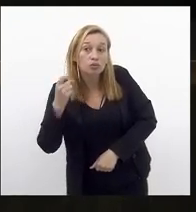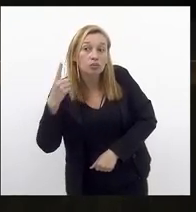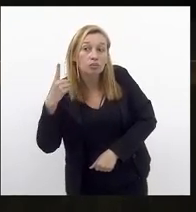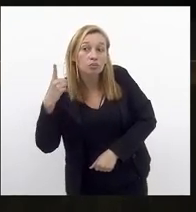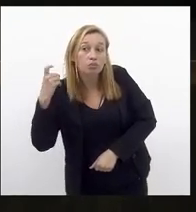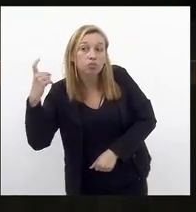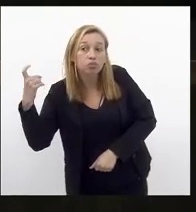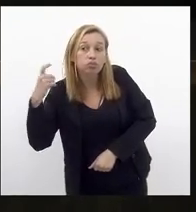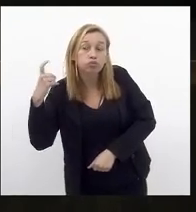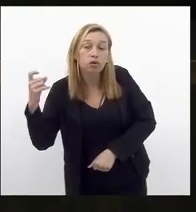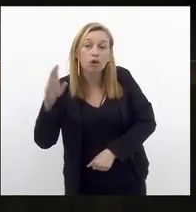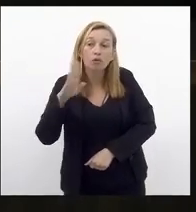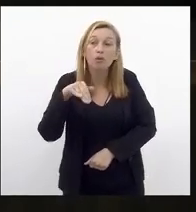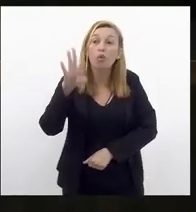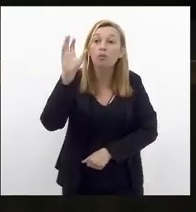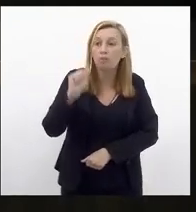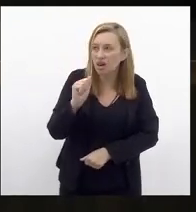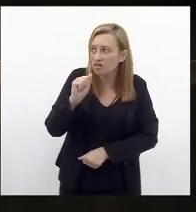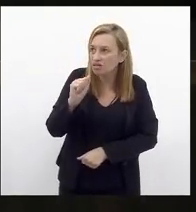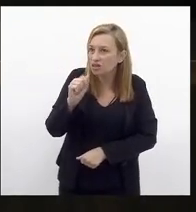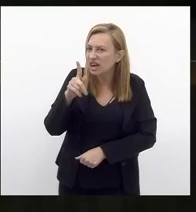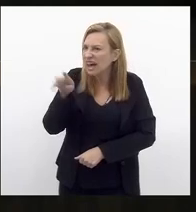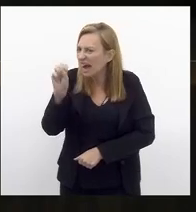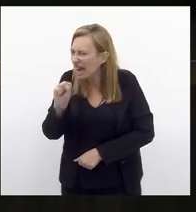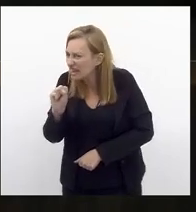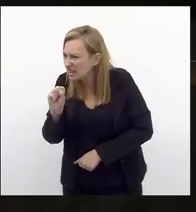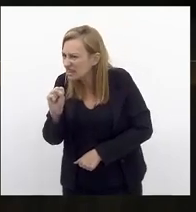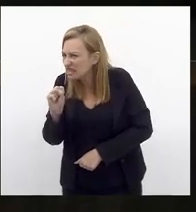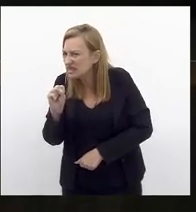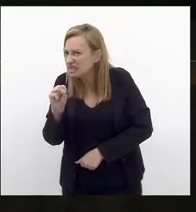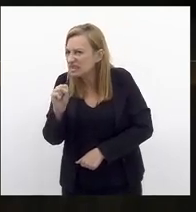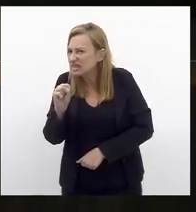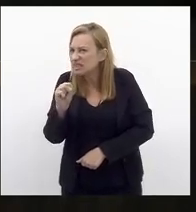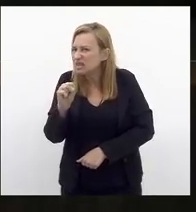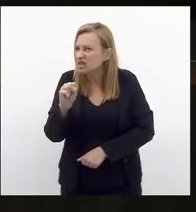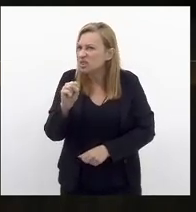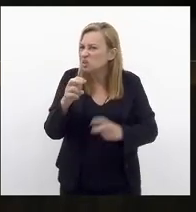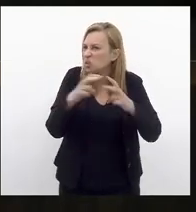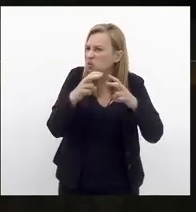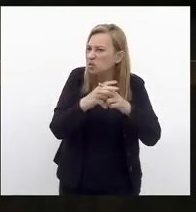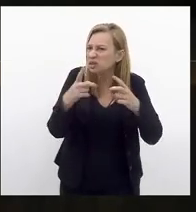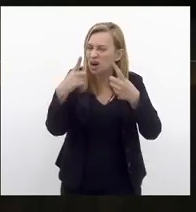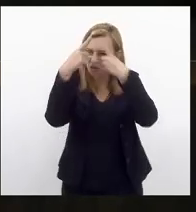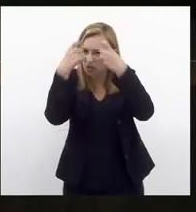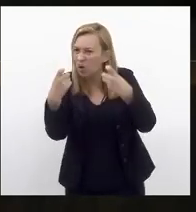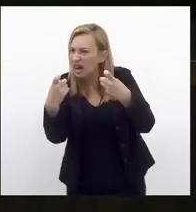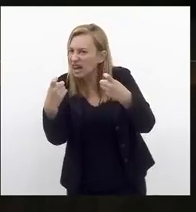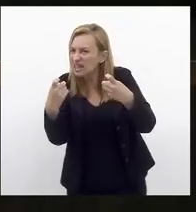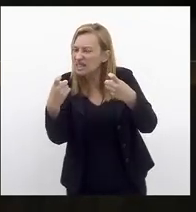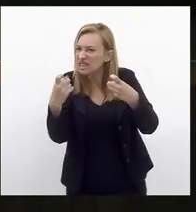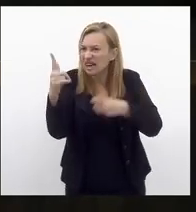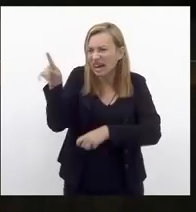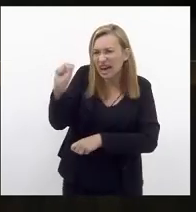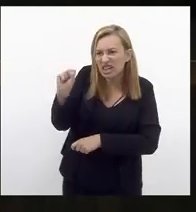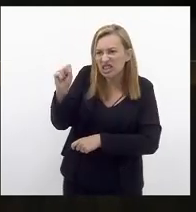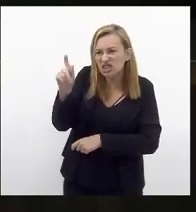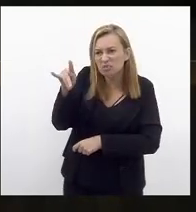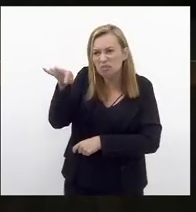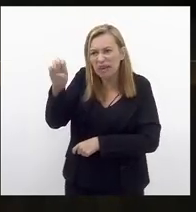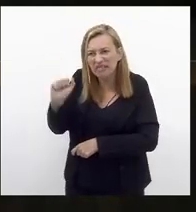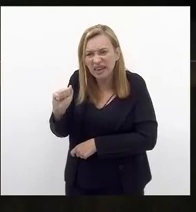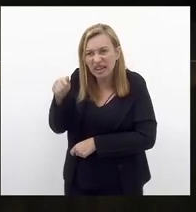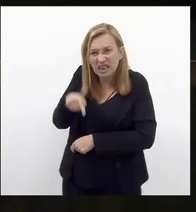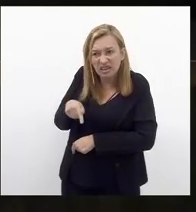bomba de efeito moral o gás lacrimogêneo quebra-quebra gás de pimenta